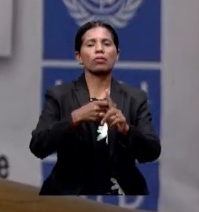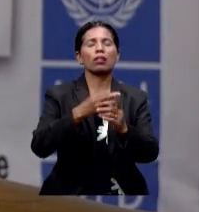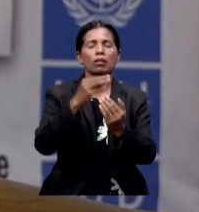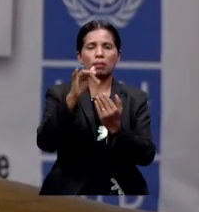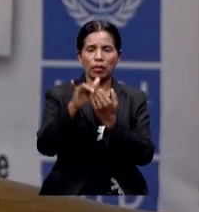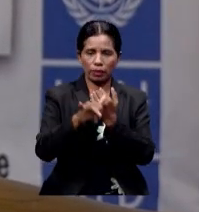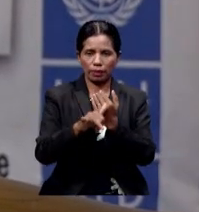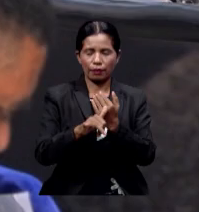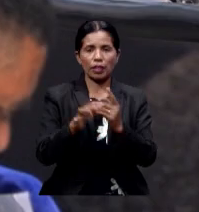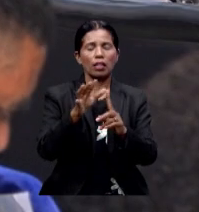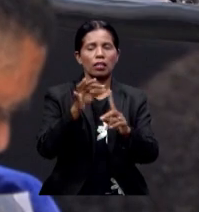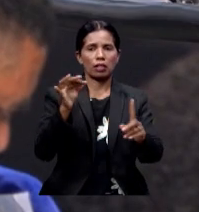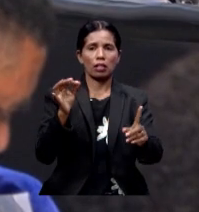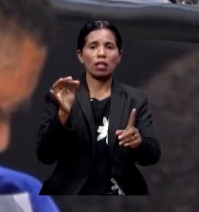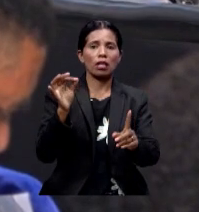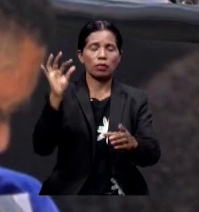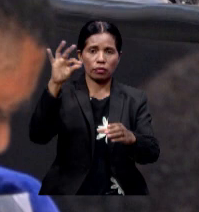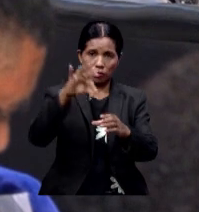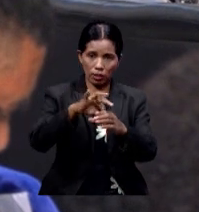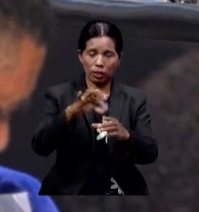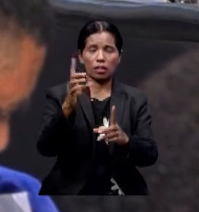eleição parlamentar se realize e aloron ruanu